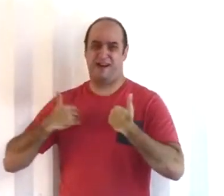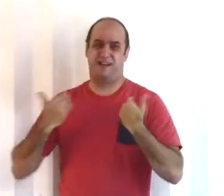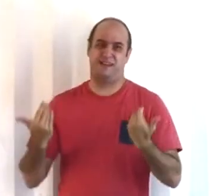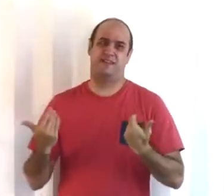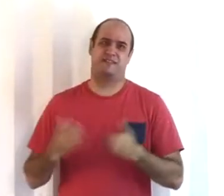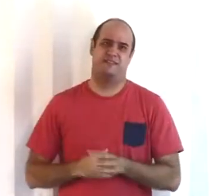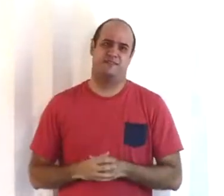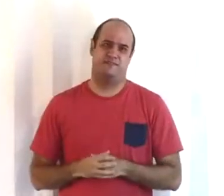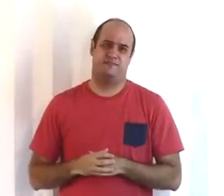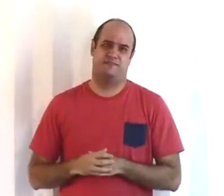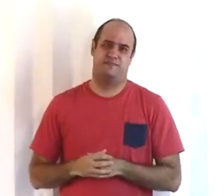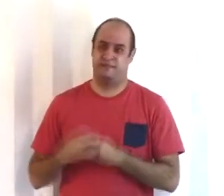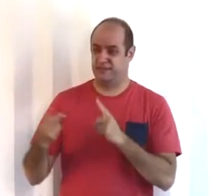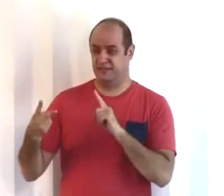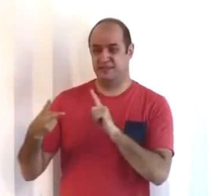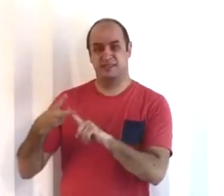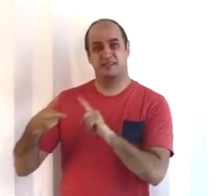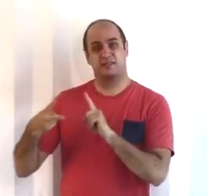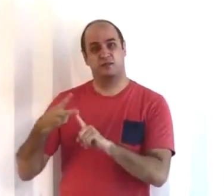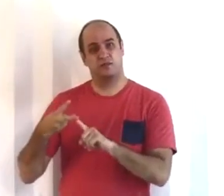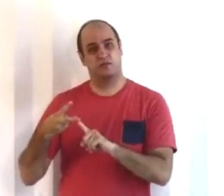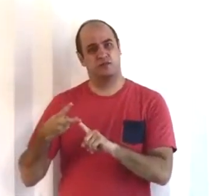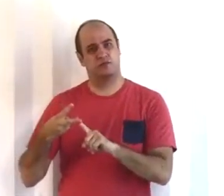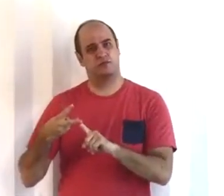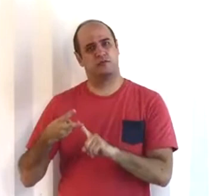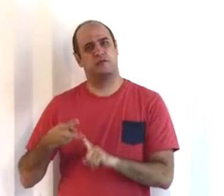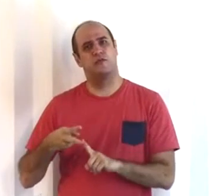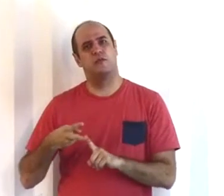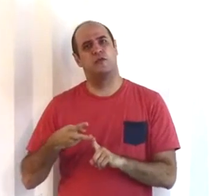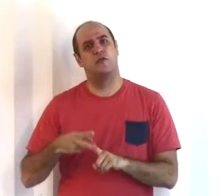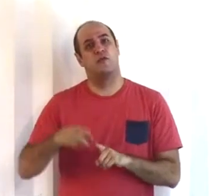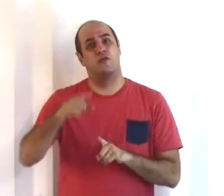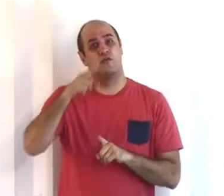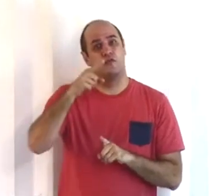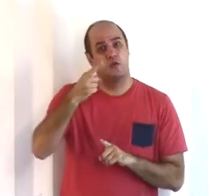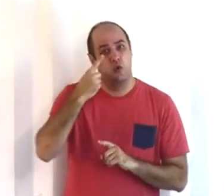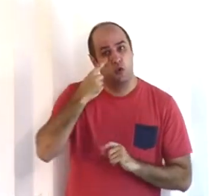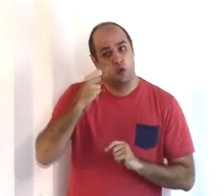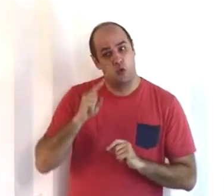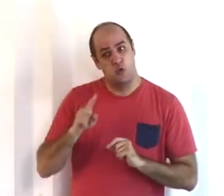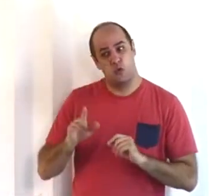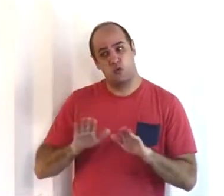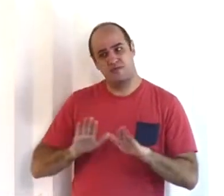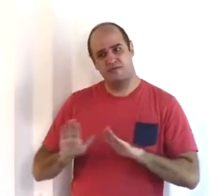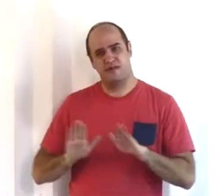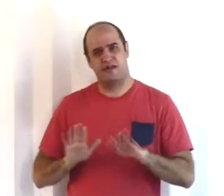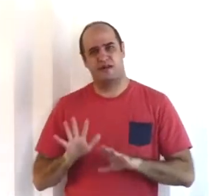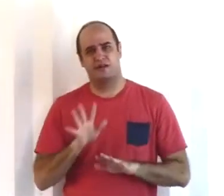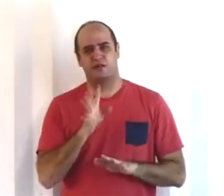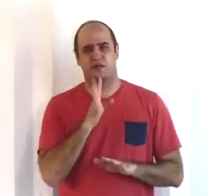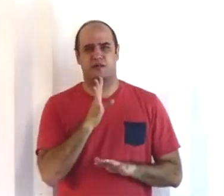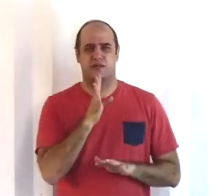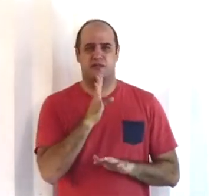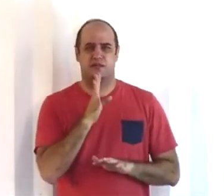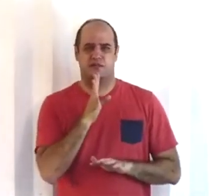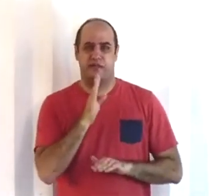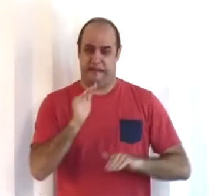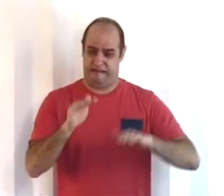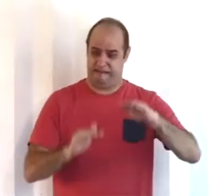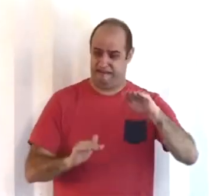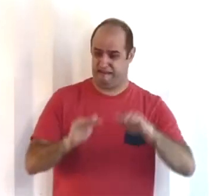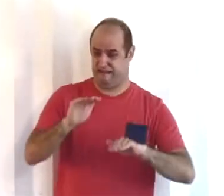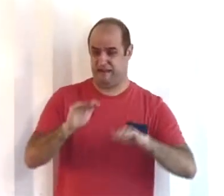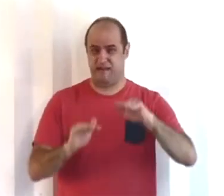A segunda coisa é: seja a vossa moderação conhecida. Seja a vossa